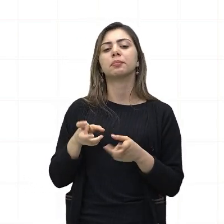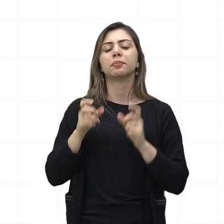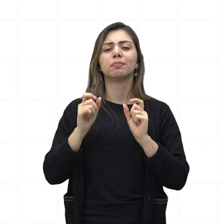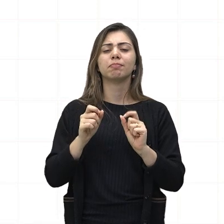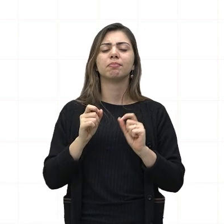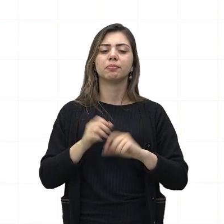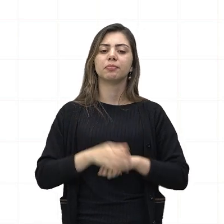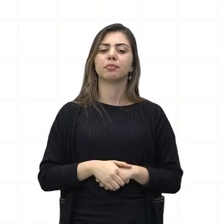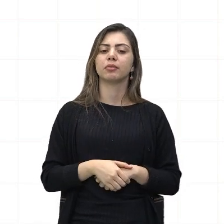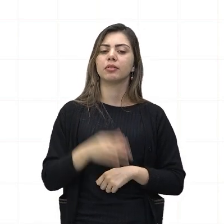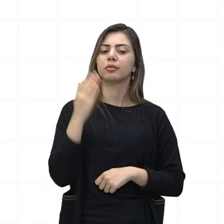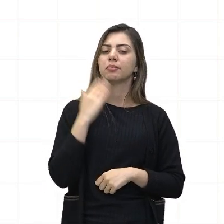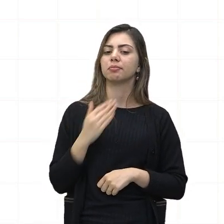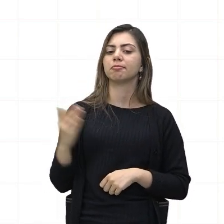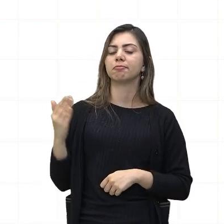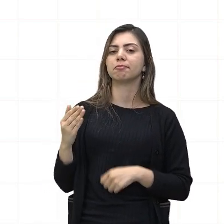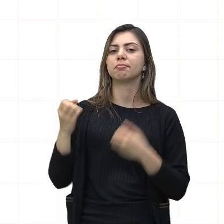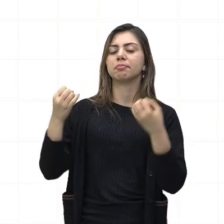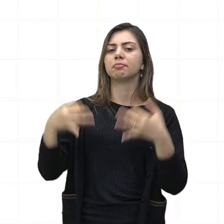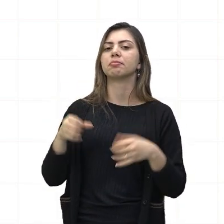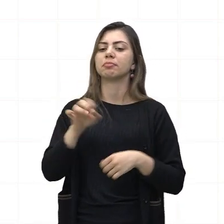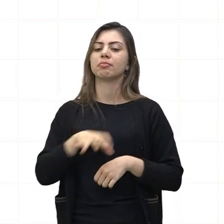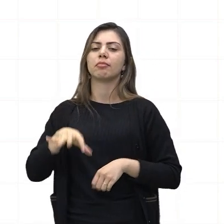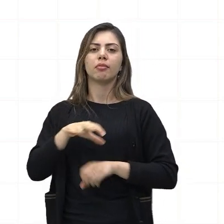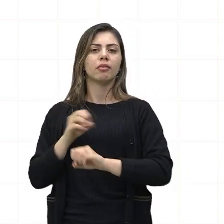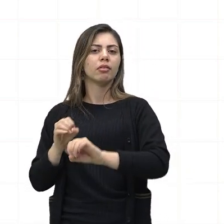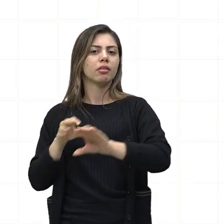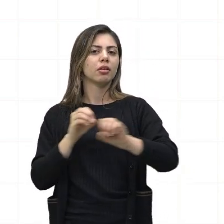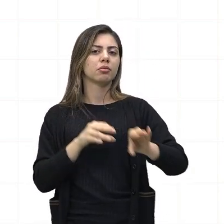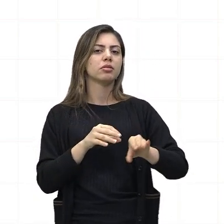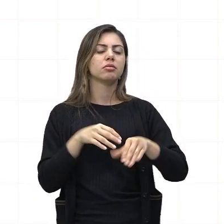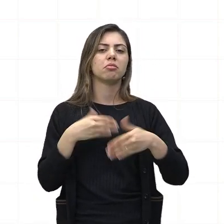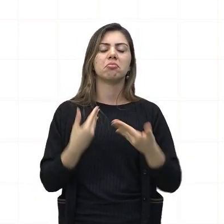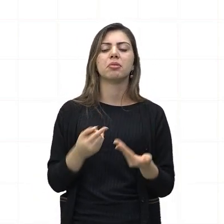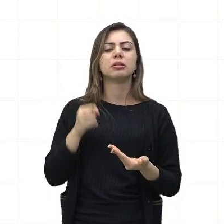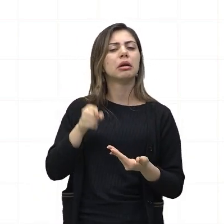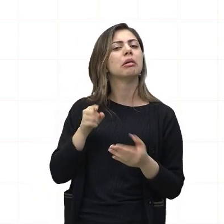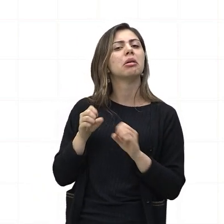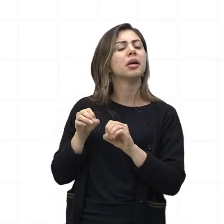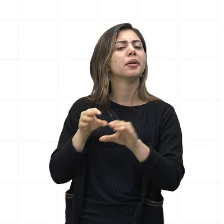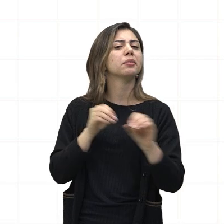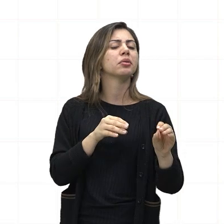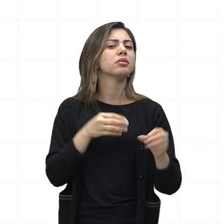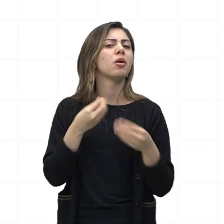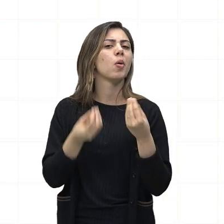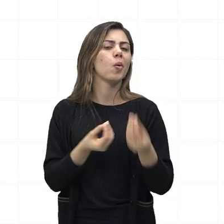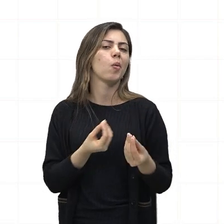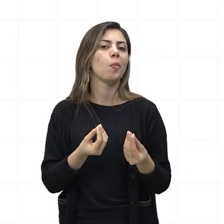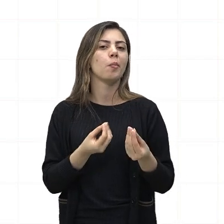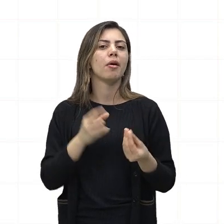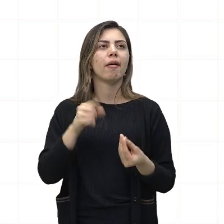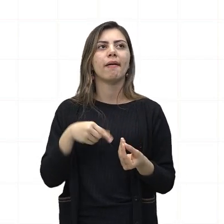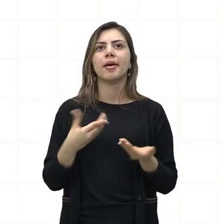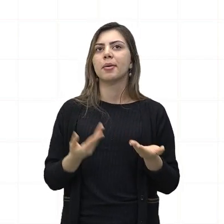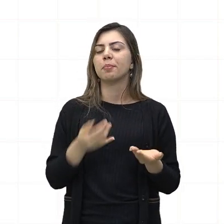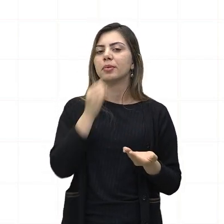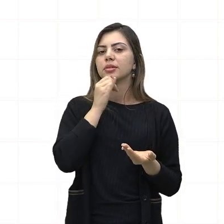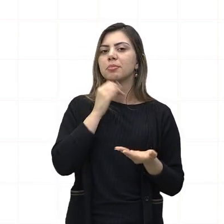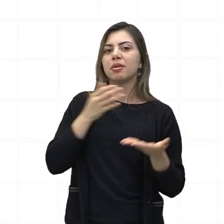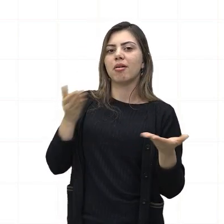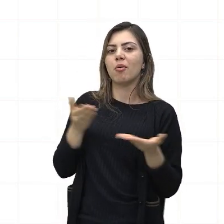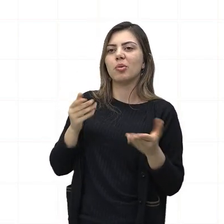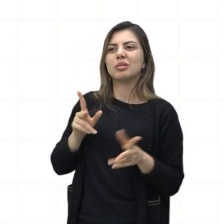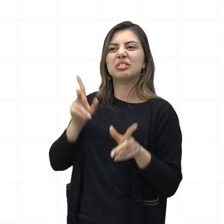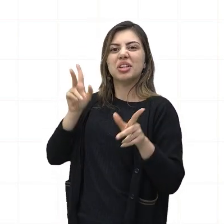que o último ponto fala sobre educação, mas essa educação não é propriamente uma educação como nós temos hoje